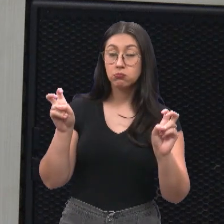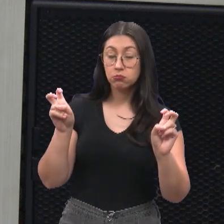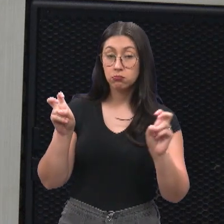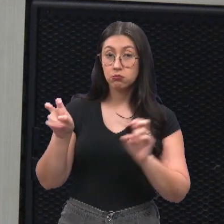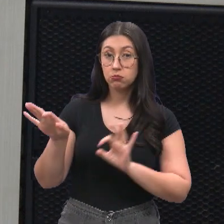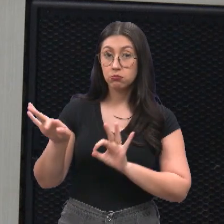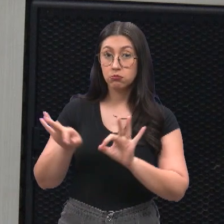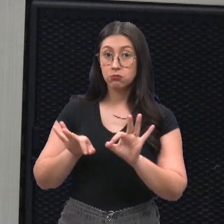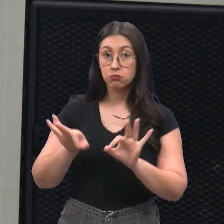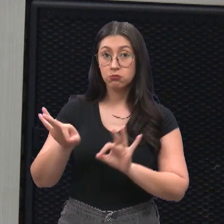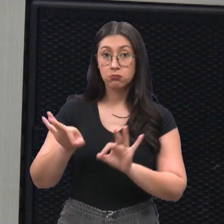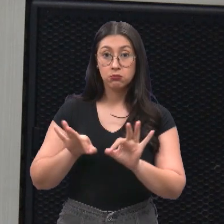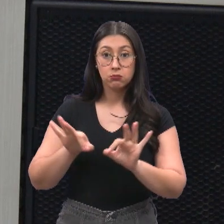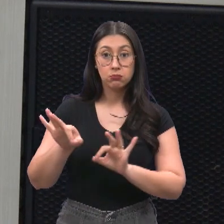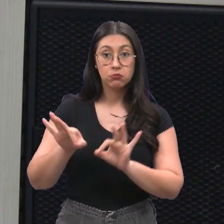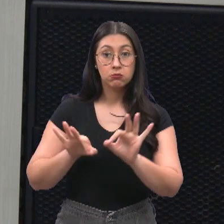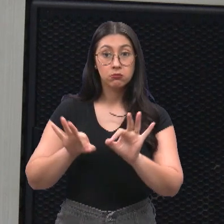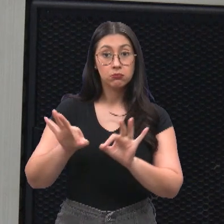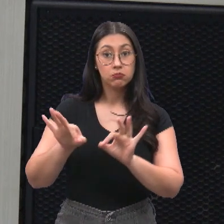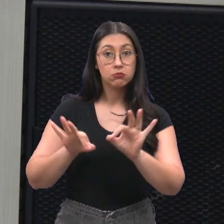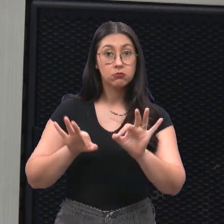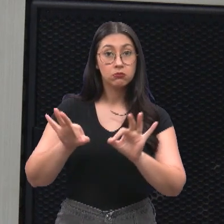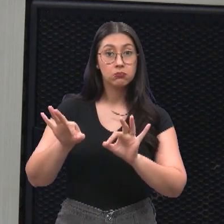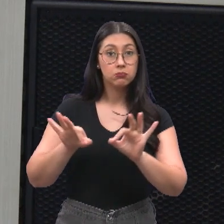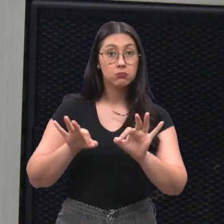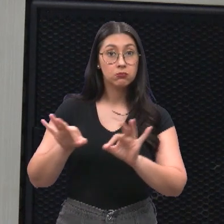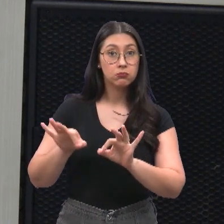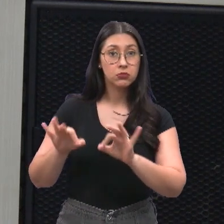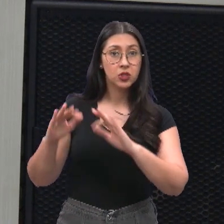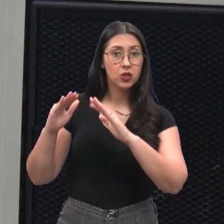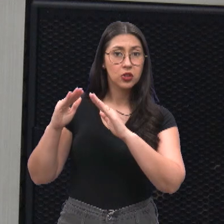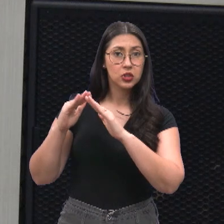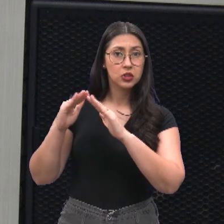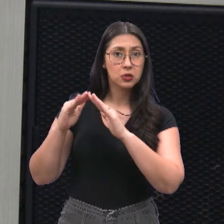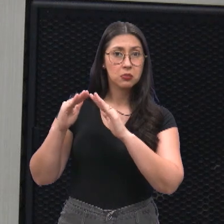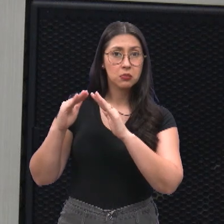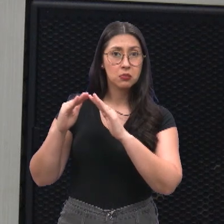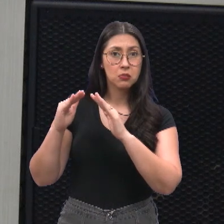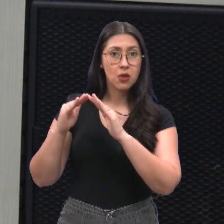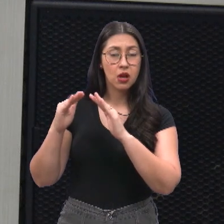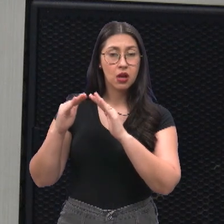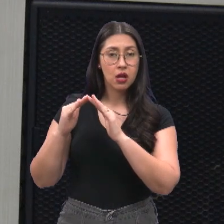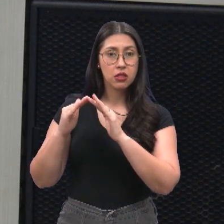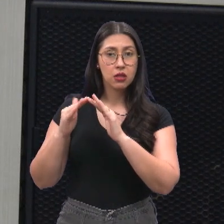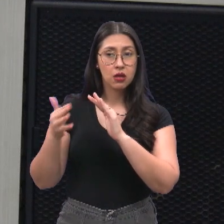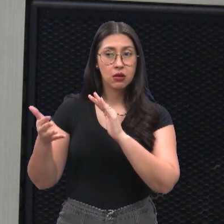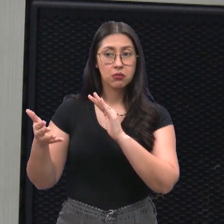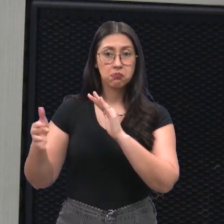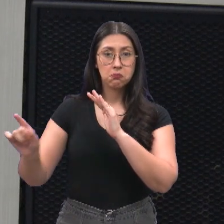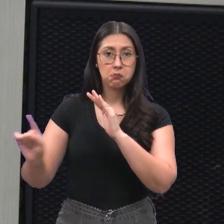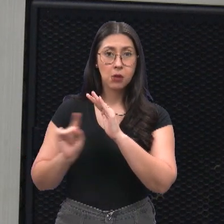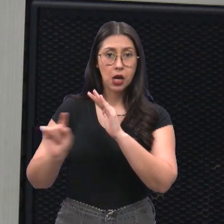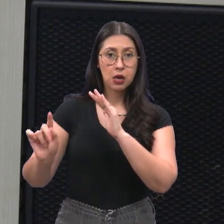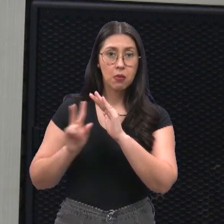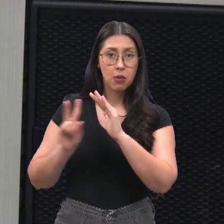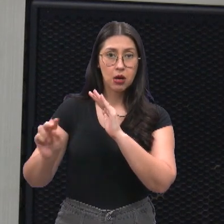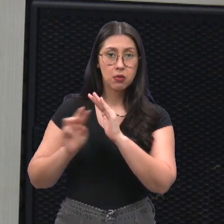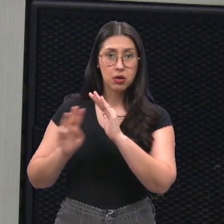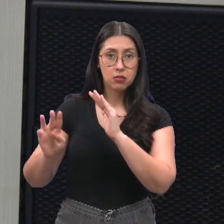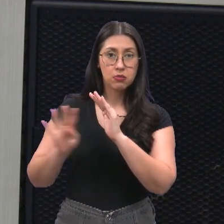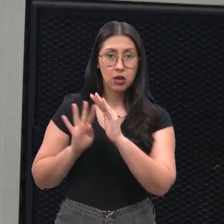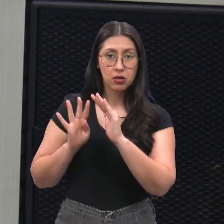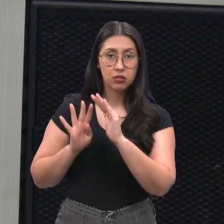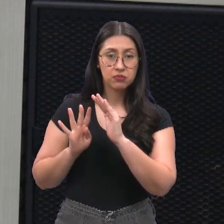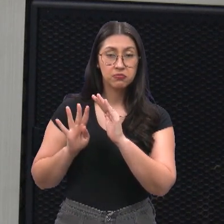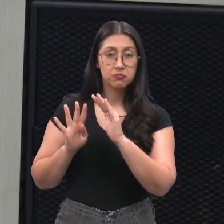implementação de um albergue, um possível albergue no bairro aqui na Zona Sul de São José dos Campos.